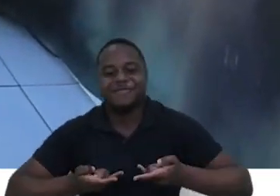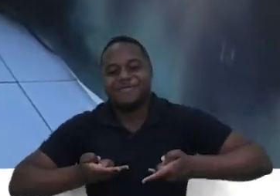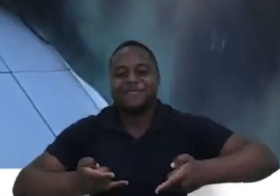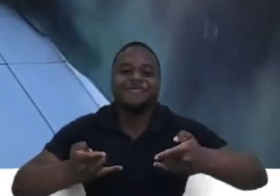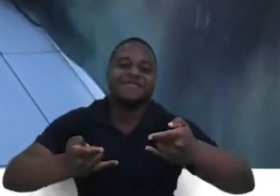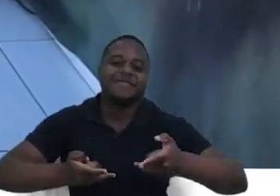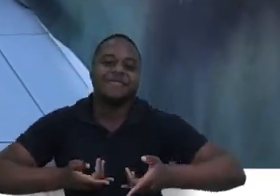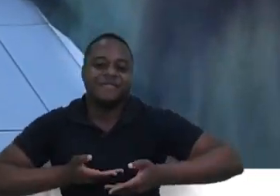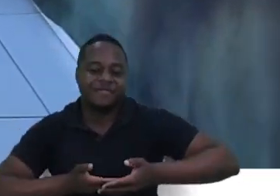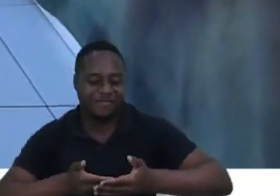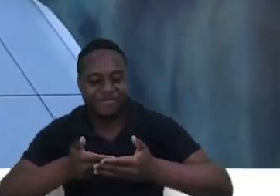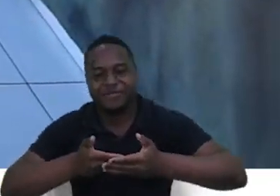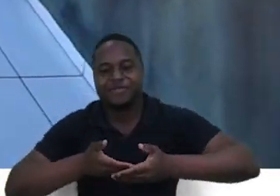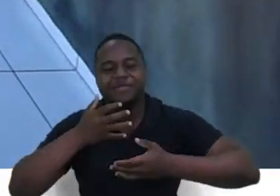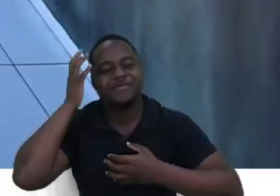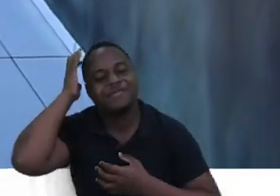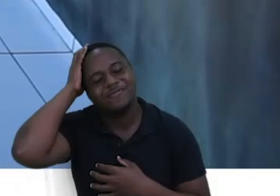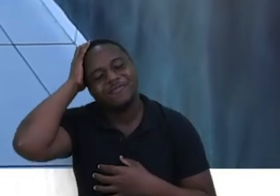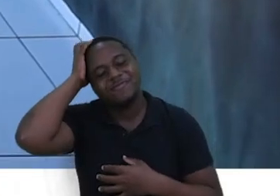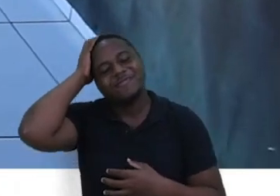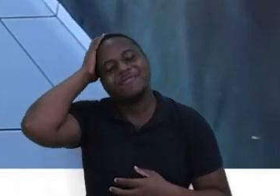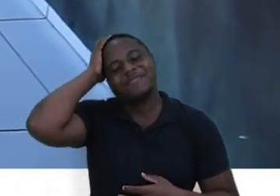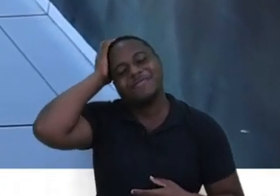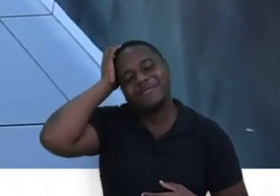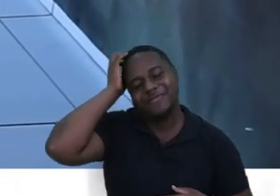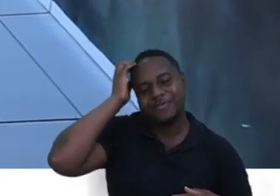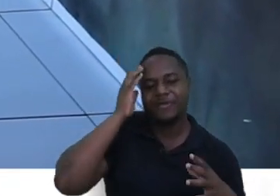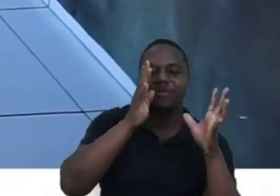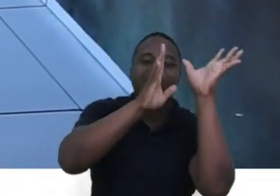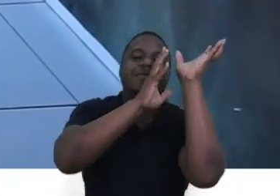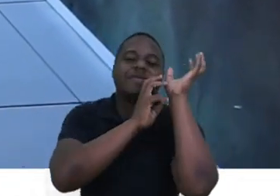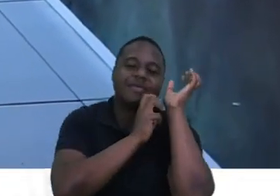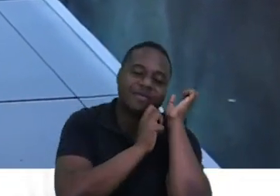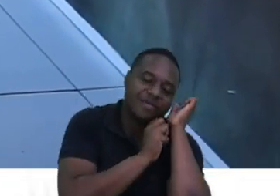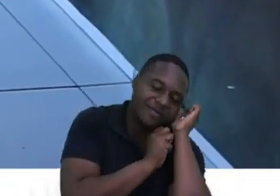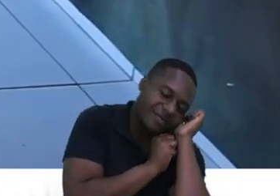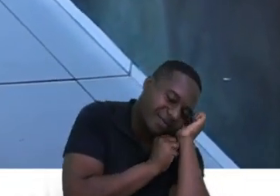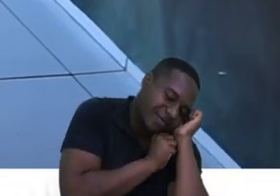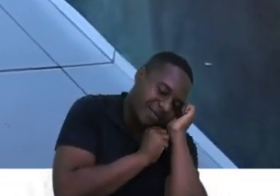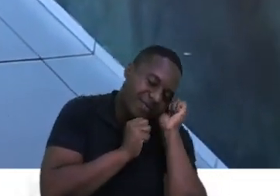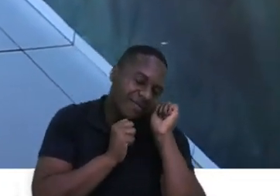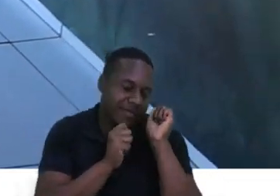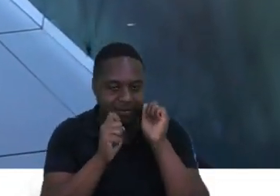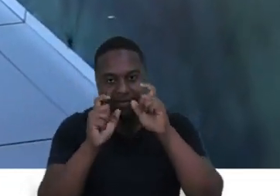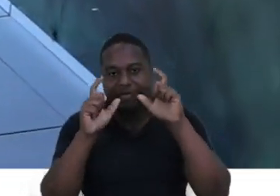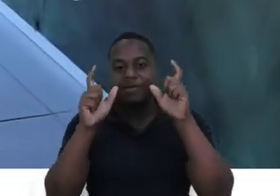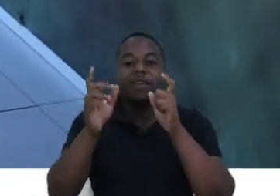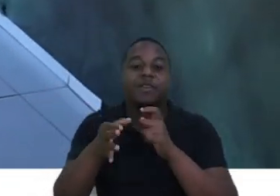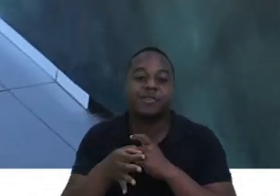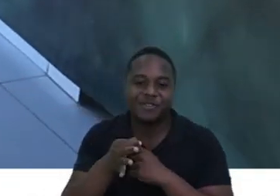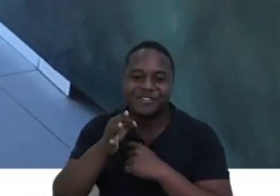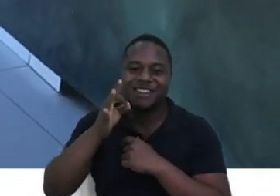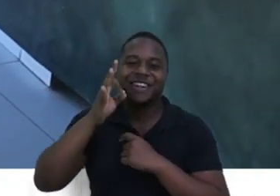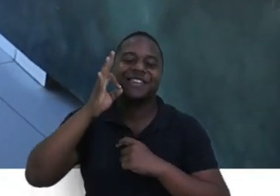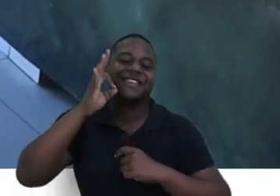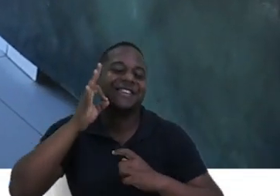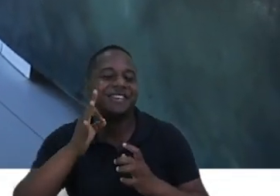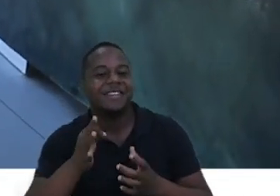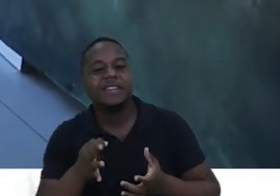te balançar. Te faço um cafuné quando tu for dormir. Te dou café quando